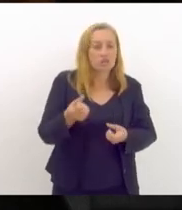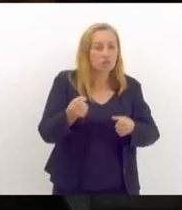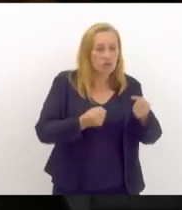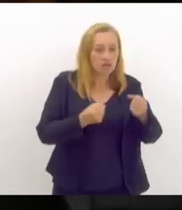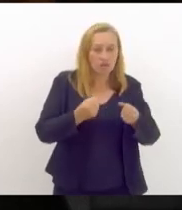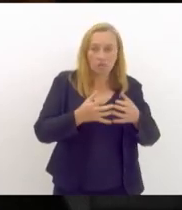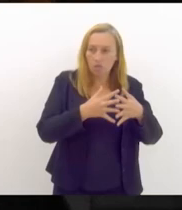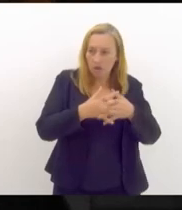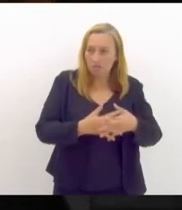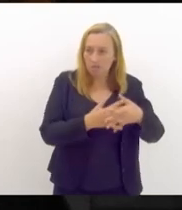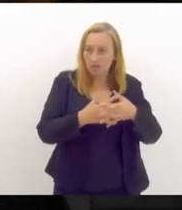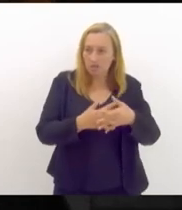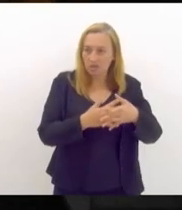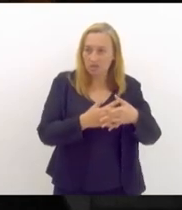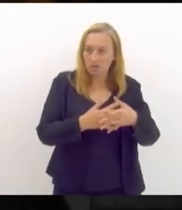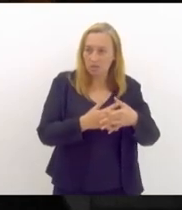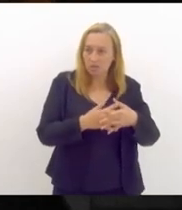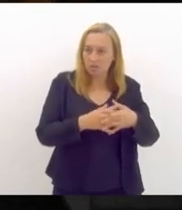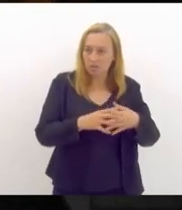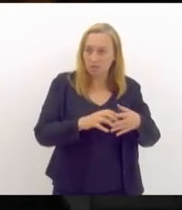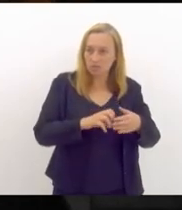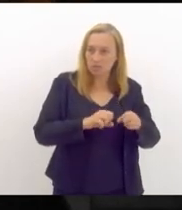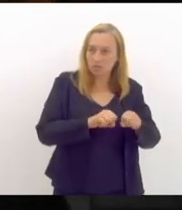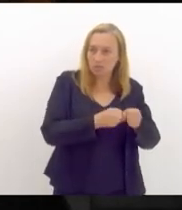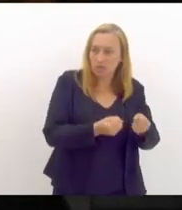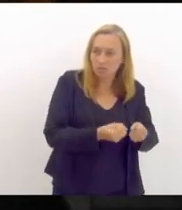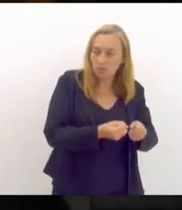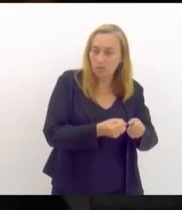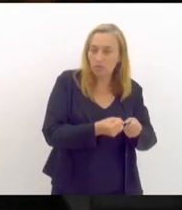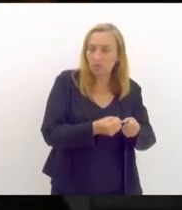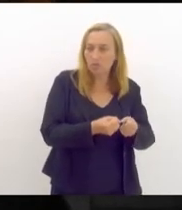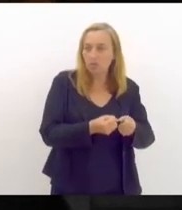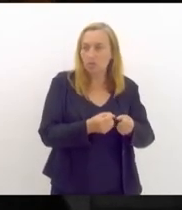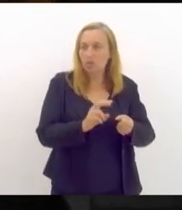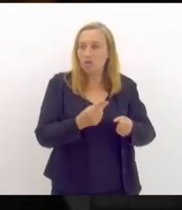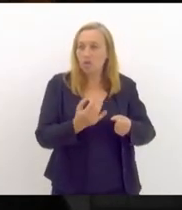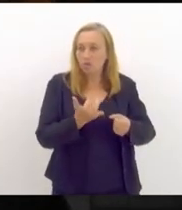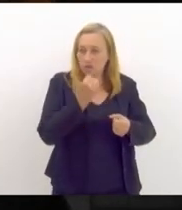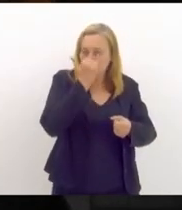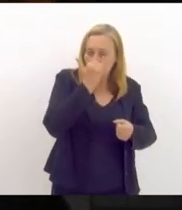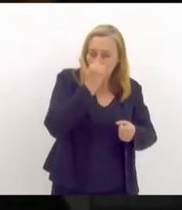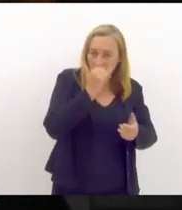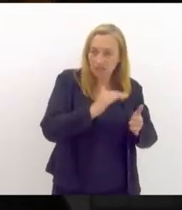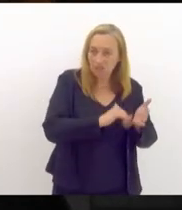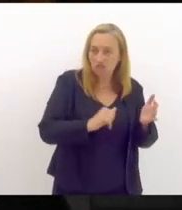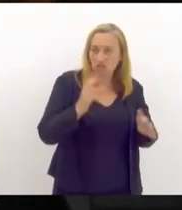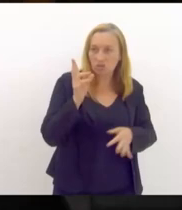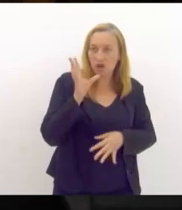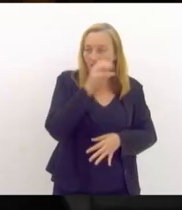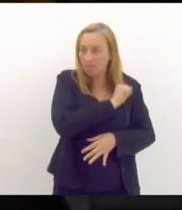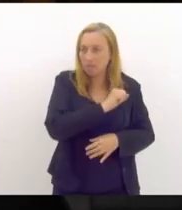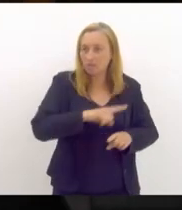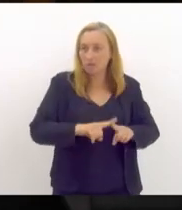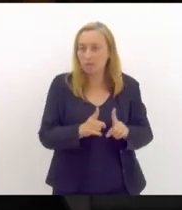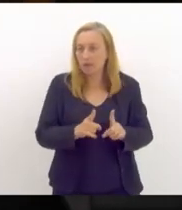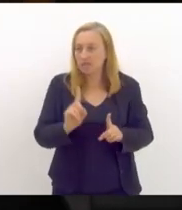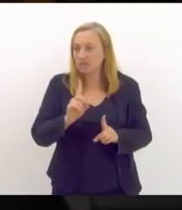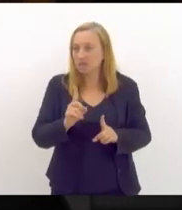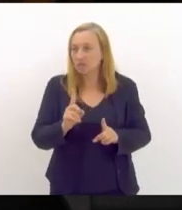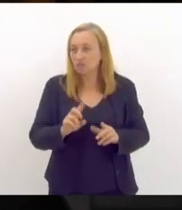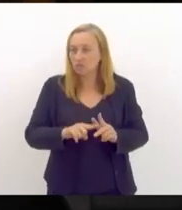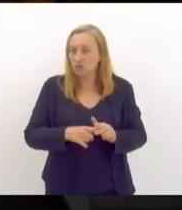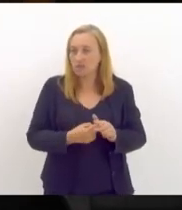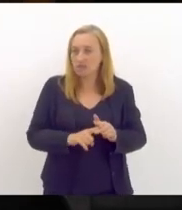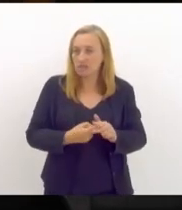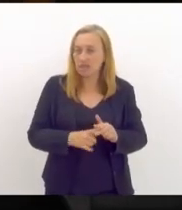que bateu ou vão fazer uma obra maluca no meio de um feriado bom enfim presente eu sei que meu tempo aqui já tá